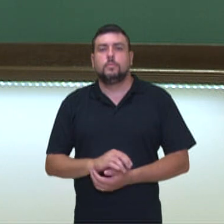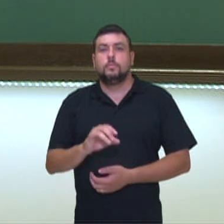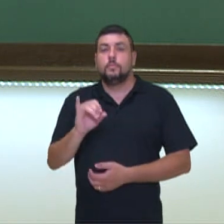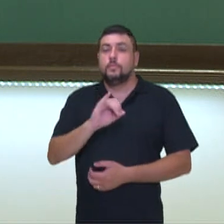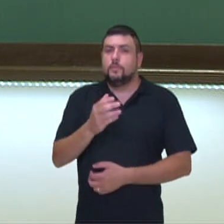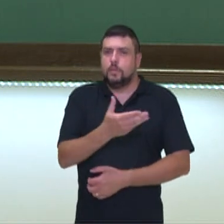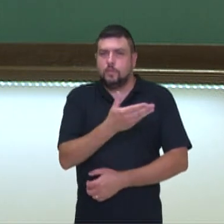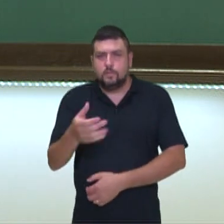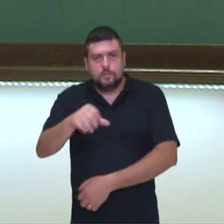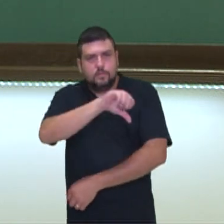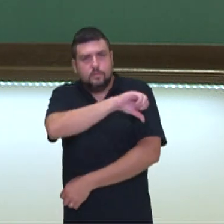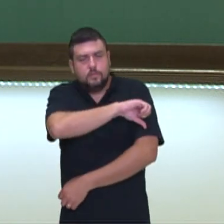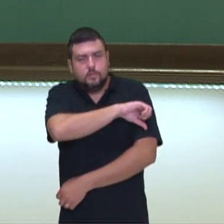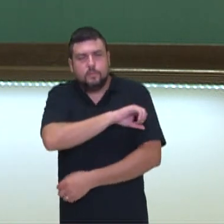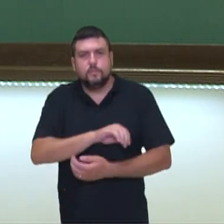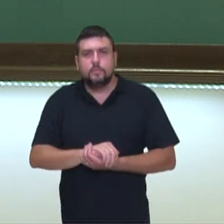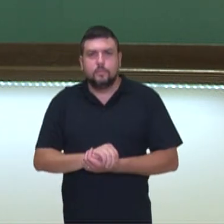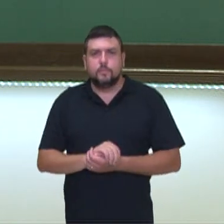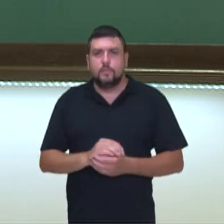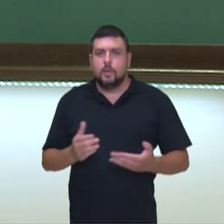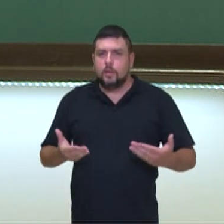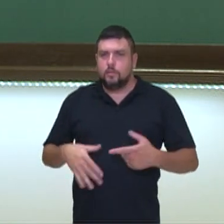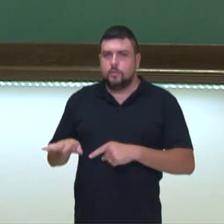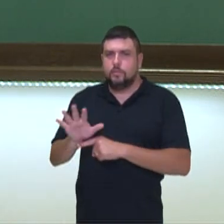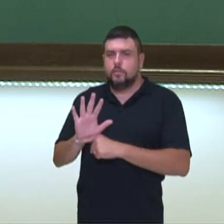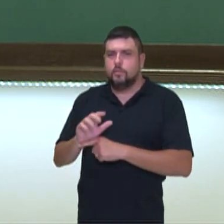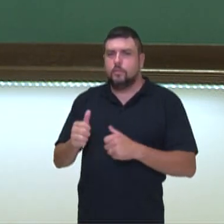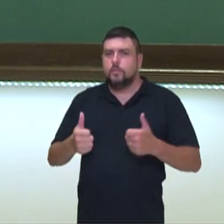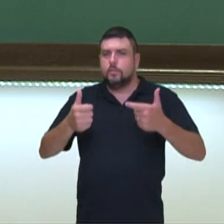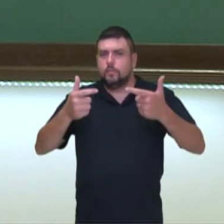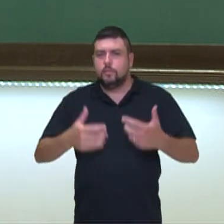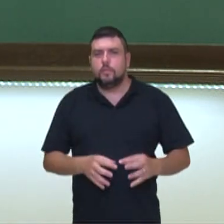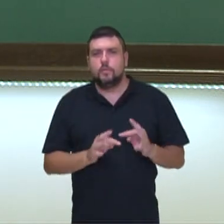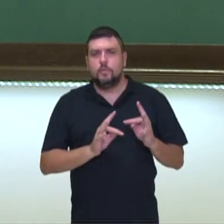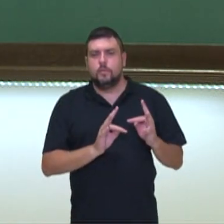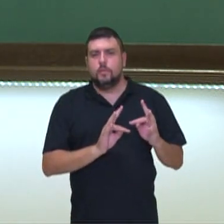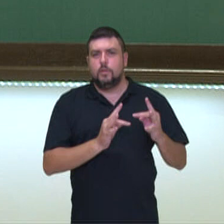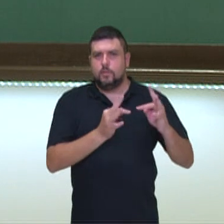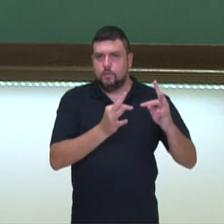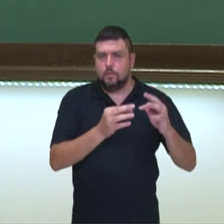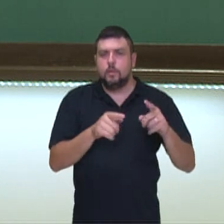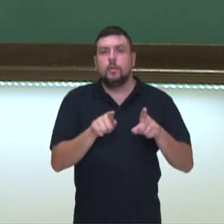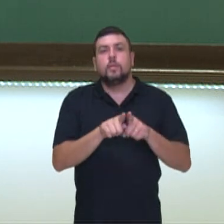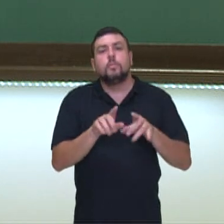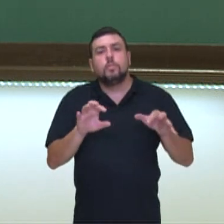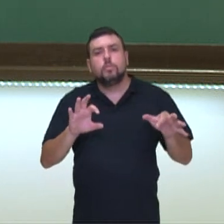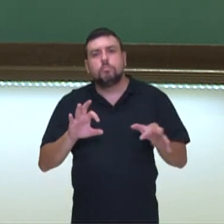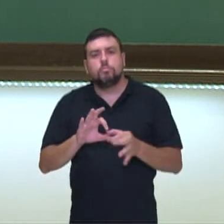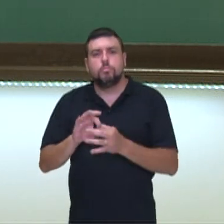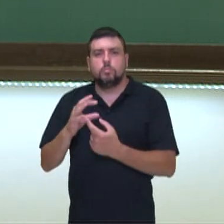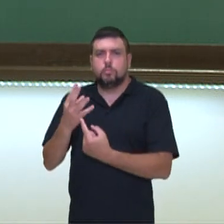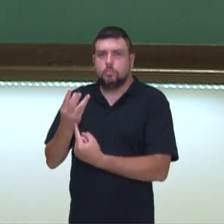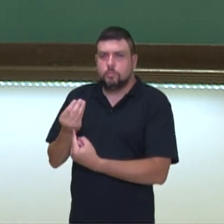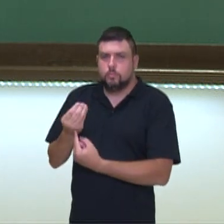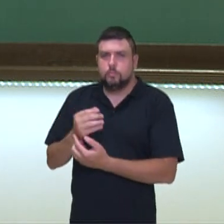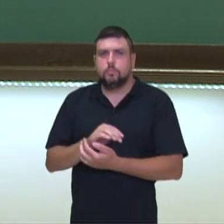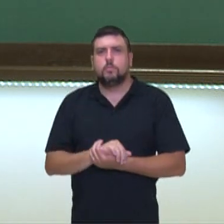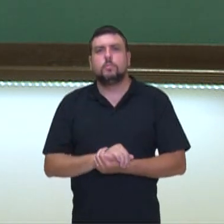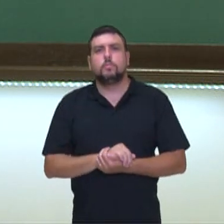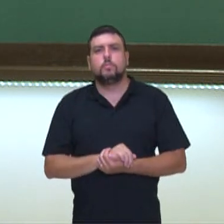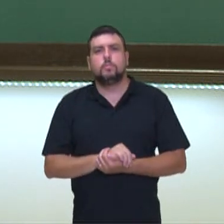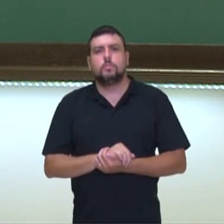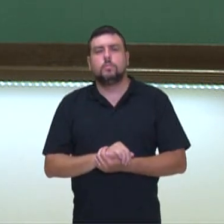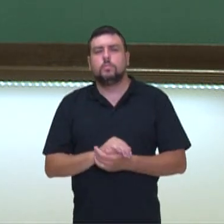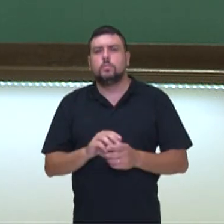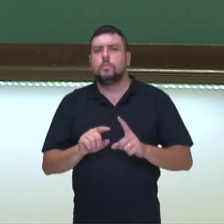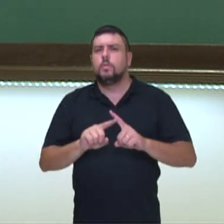Olá, estudantes do nono ano! Nesse vídeo vamos falar sobre tecnologia e a sua relação com a arte. Mas